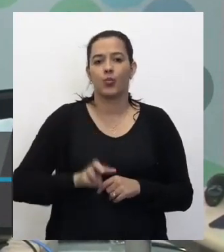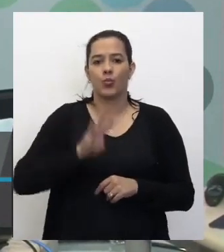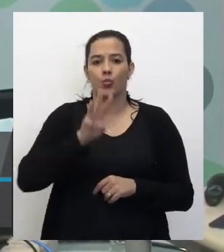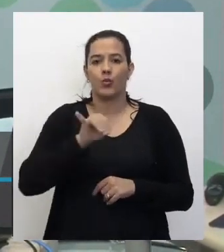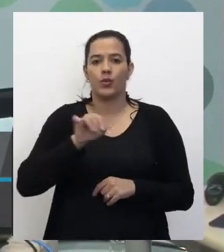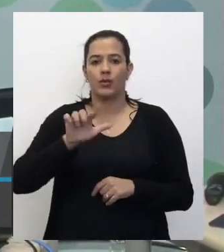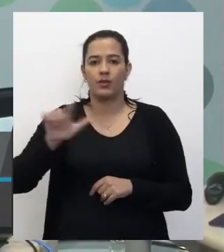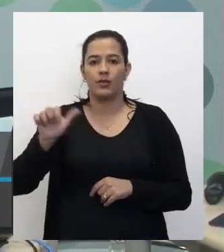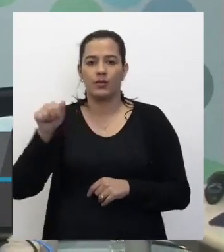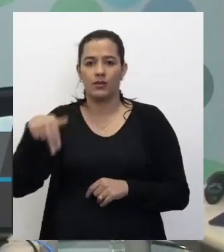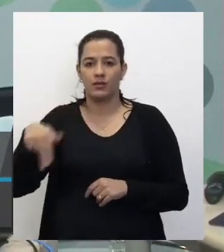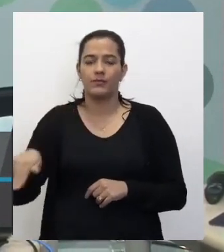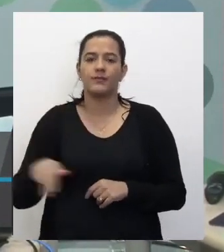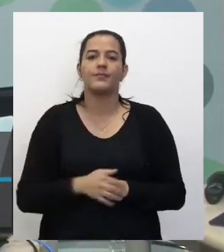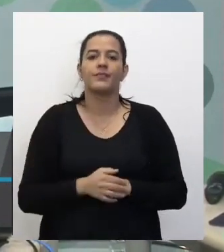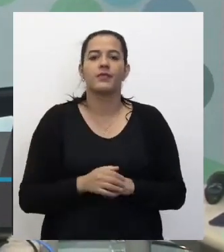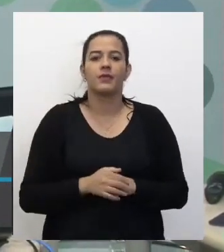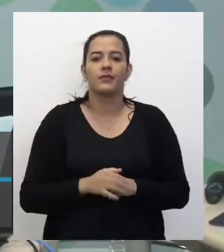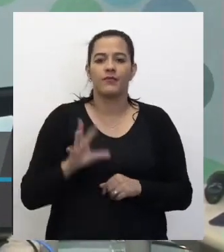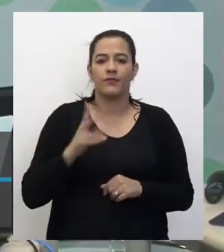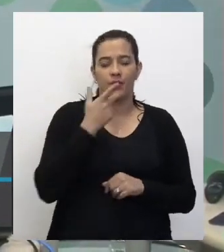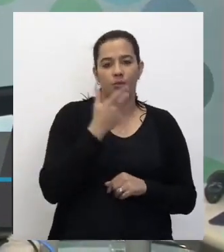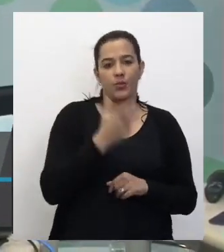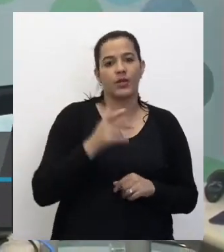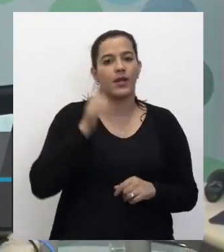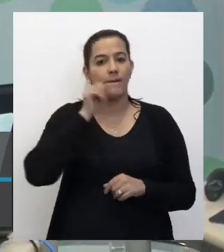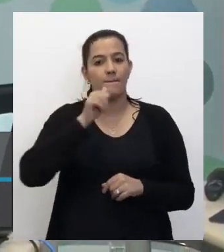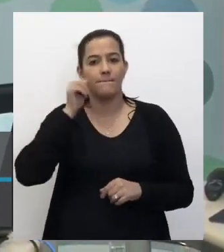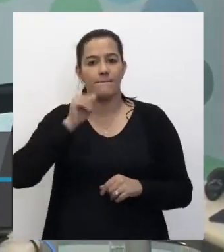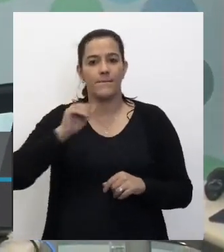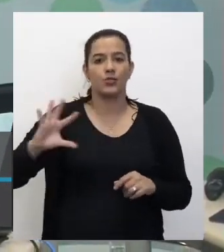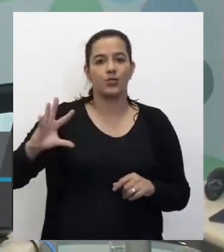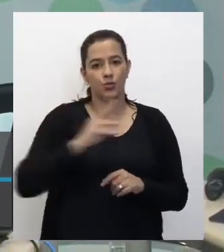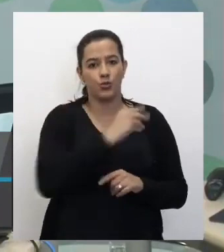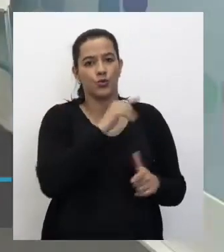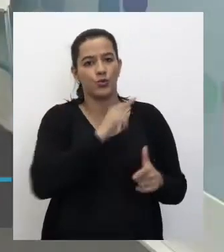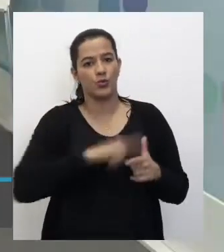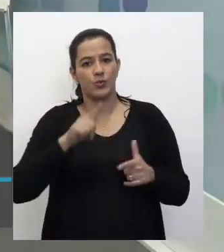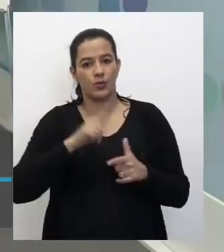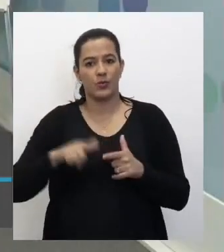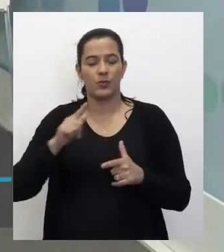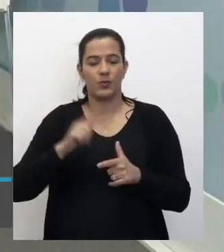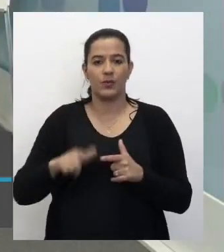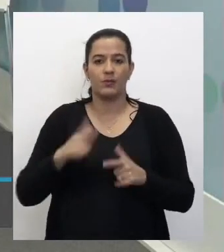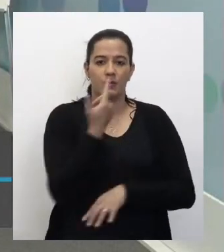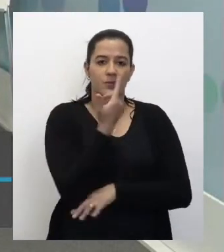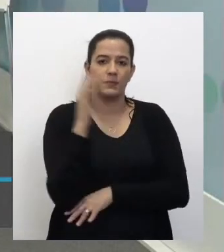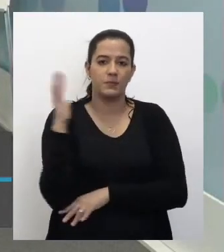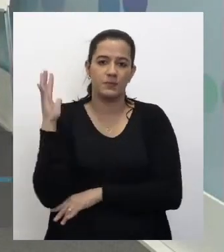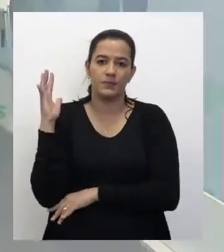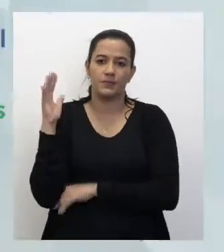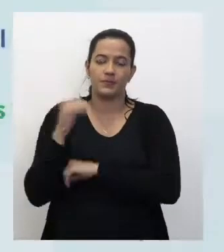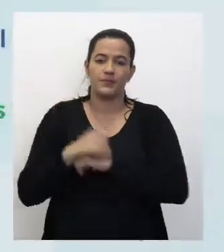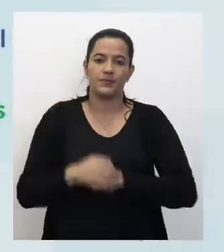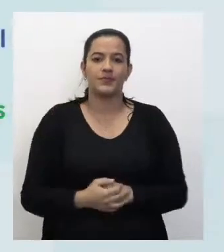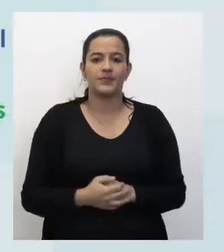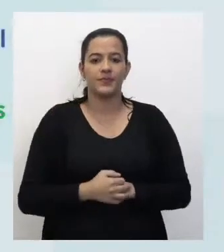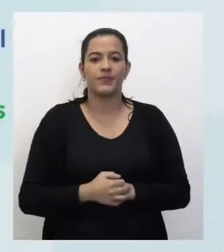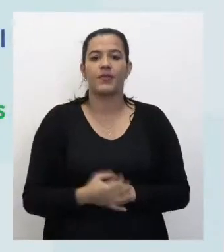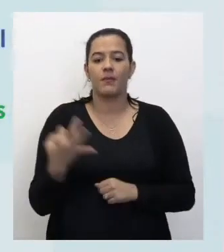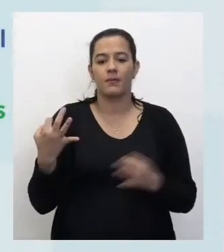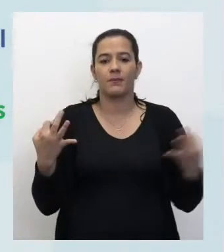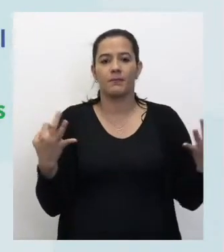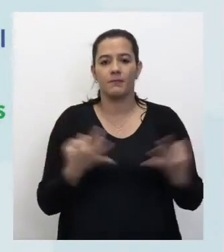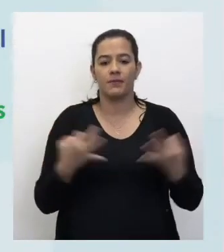Consumo insustentável, a mãe de todos os problemas ambientais. Perfeito. É o que vai aparecer na tela para vocês e é o que vocês